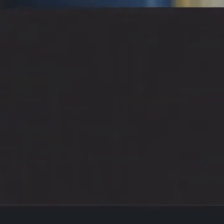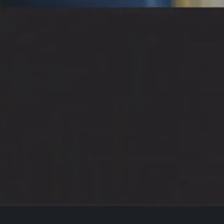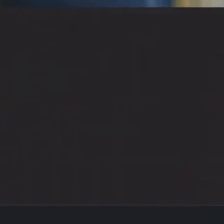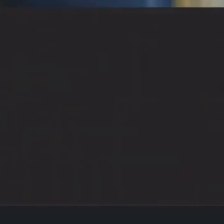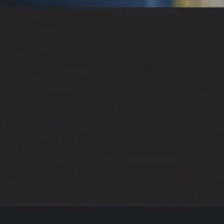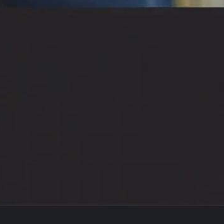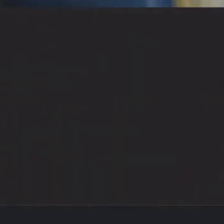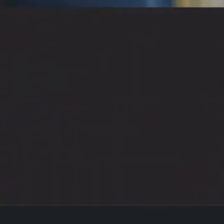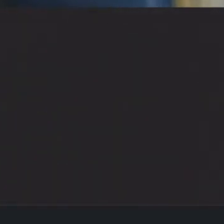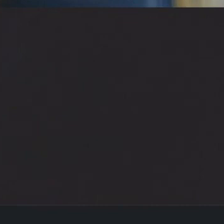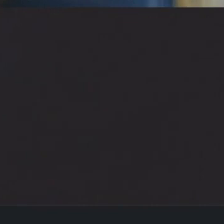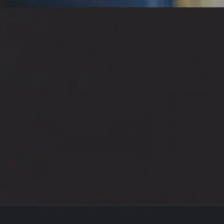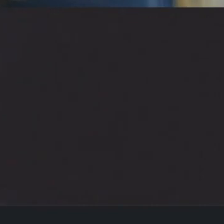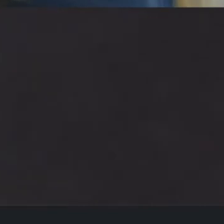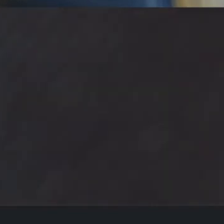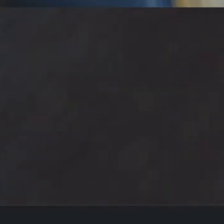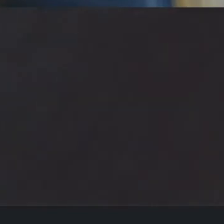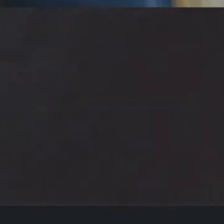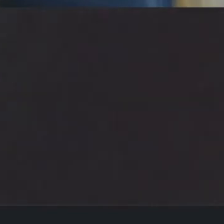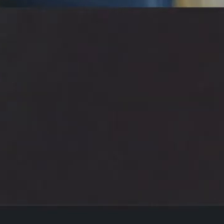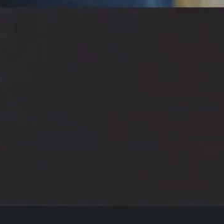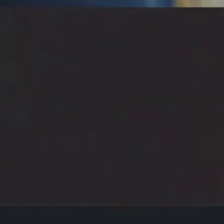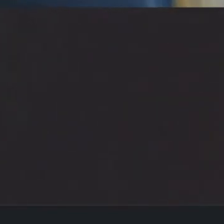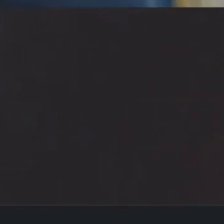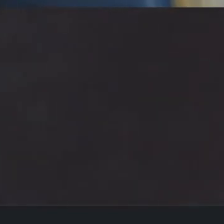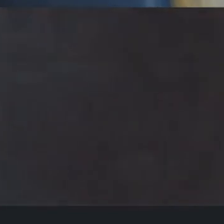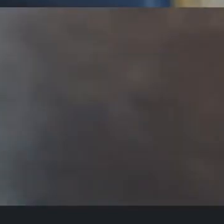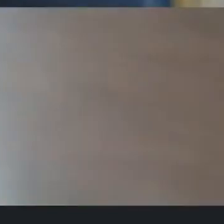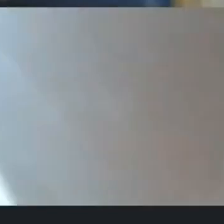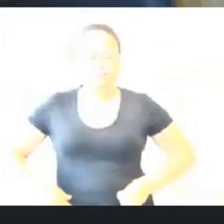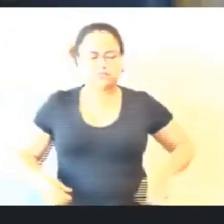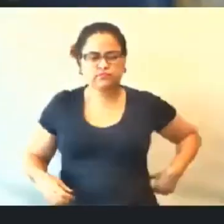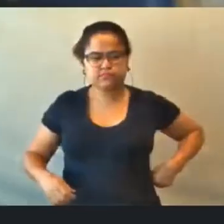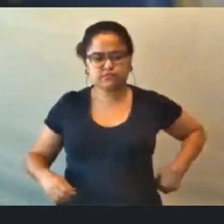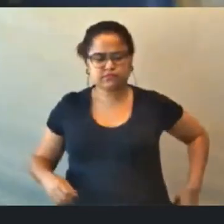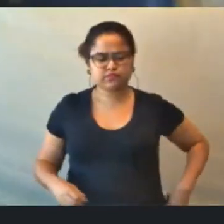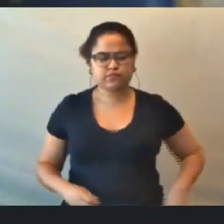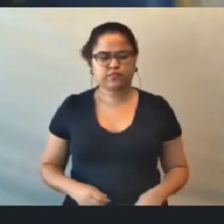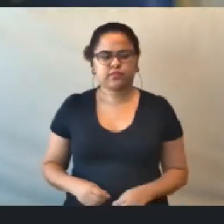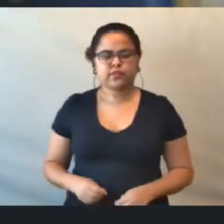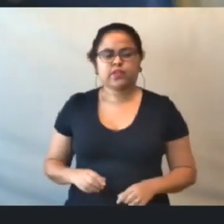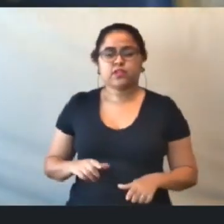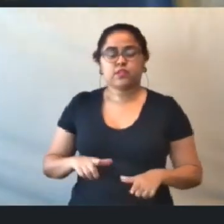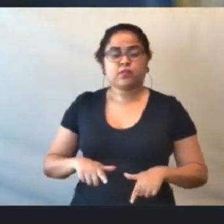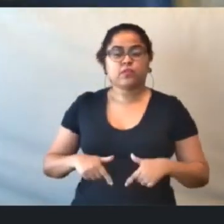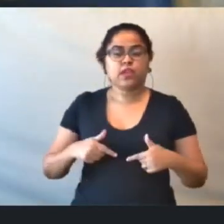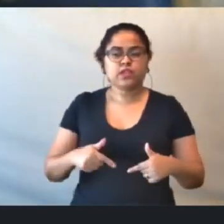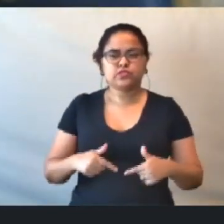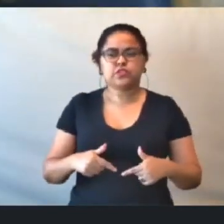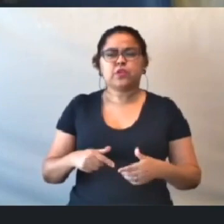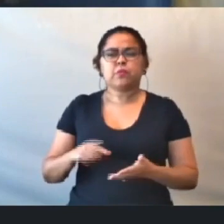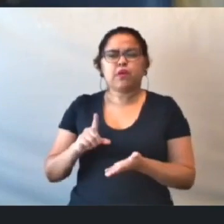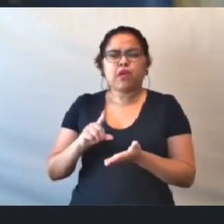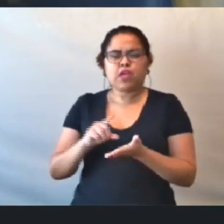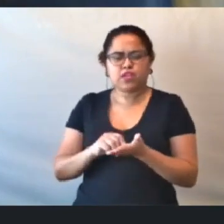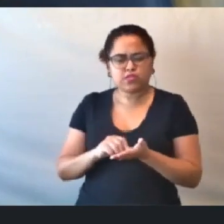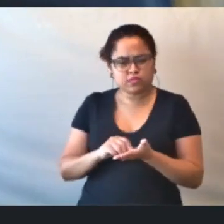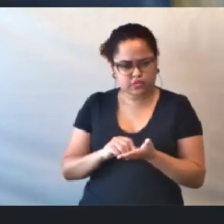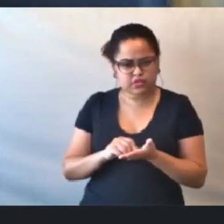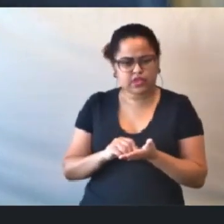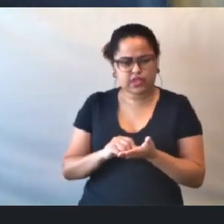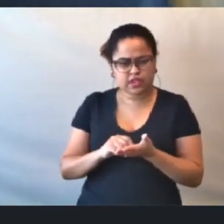agir na escala da bacia para reduzir significativamente essas cargas de poluentes.